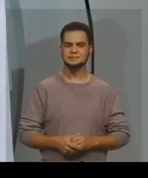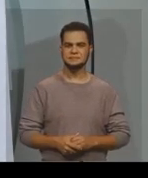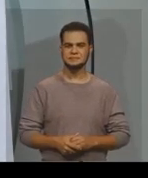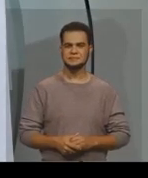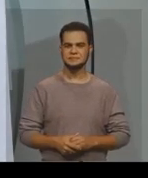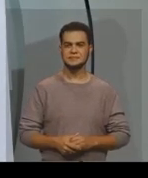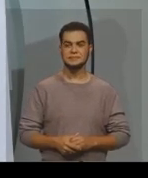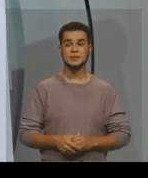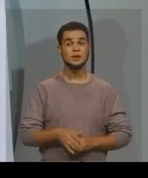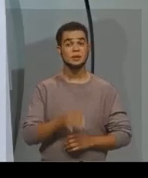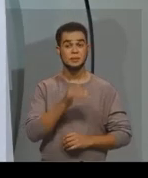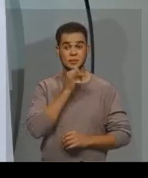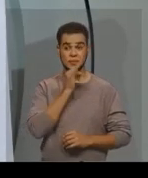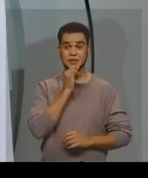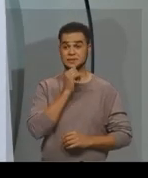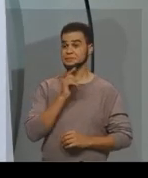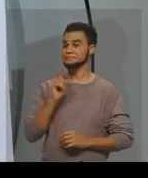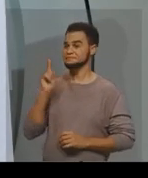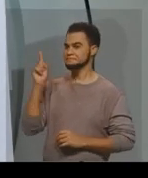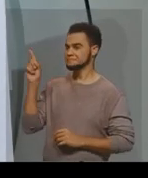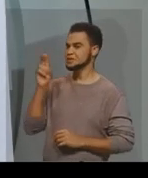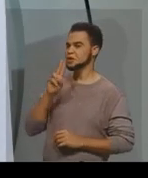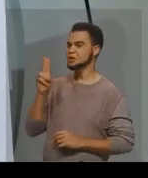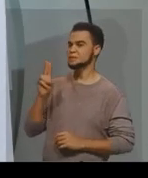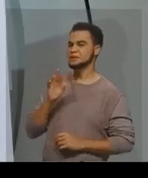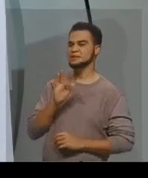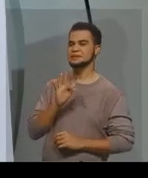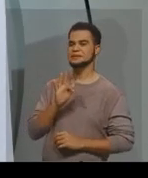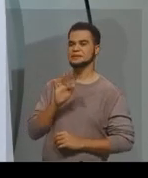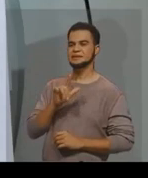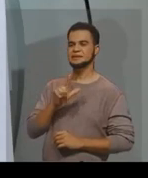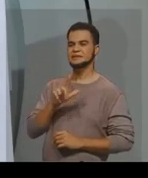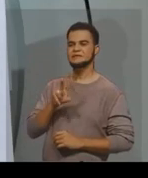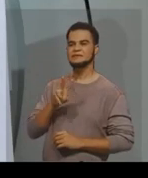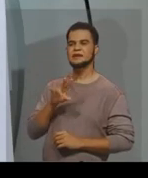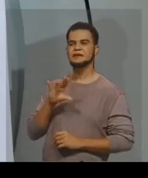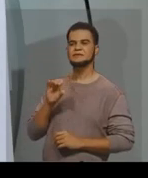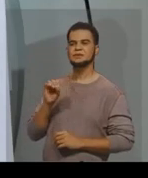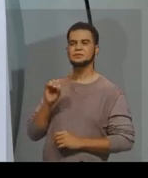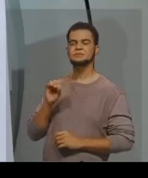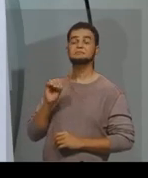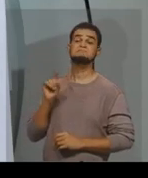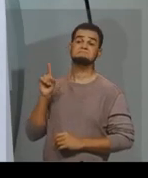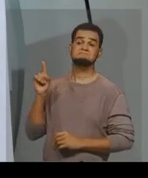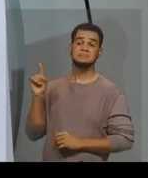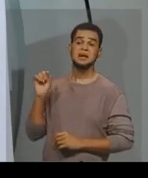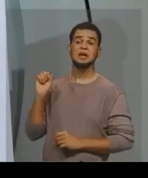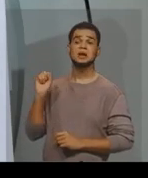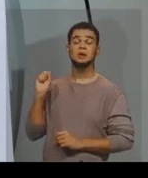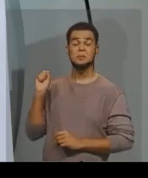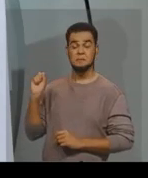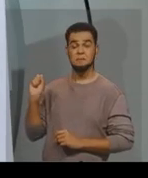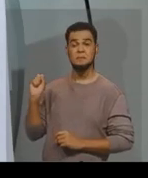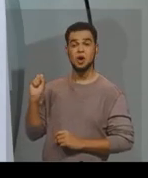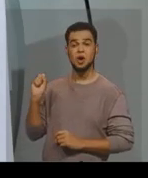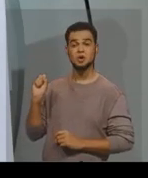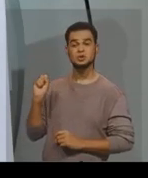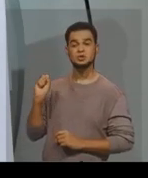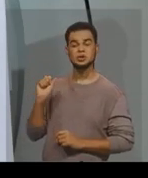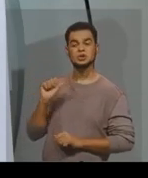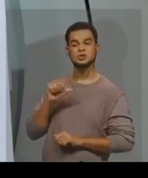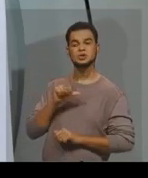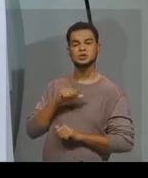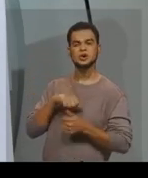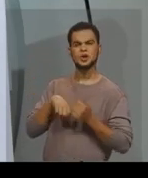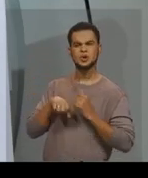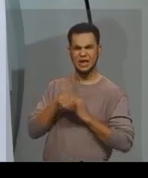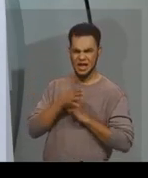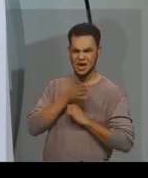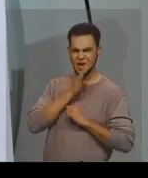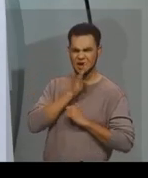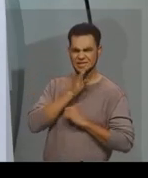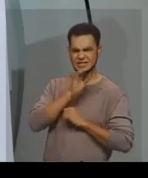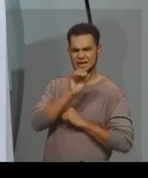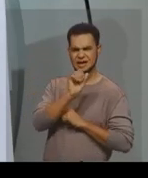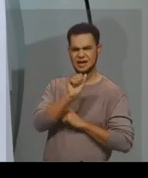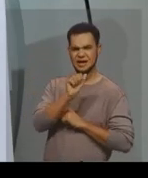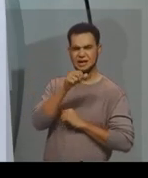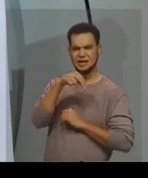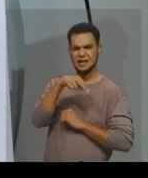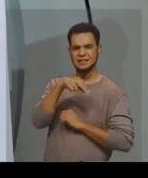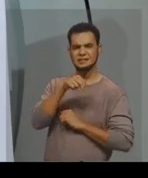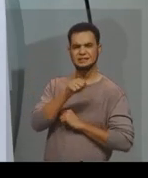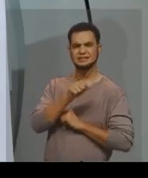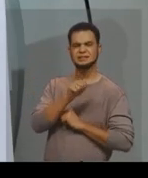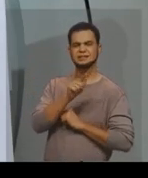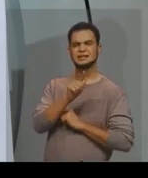Eu posso fazer o anagrama desse nome aqui e fazer o seguinte. Eu quero fazer o anagrama do nome Flávio, mas